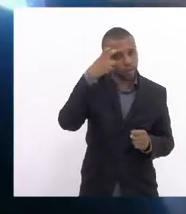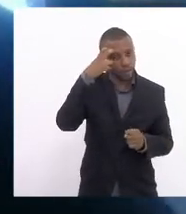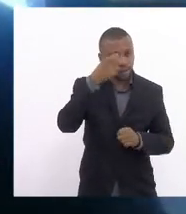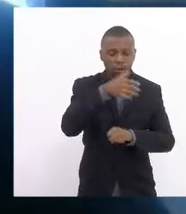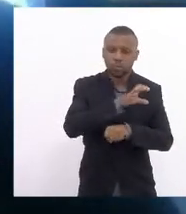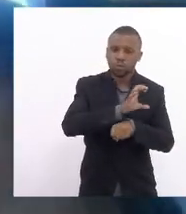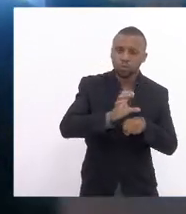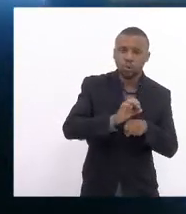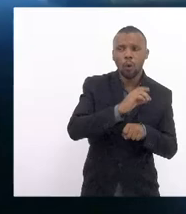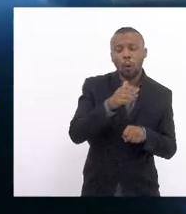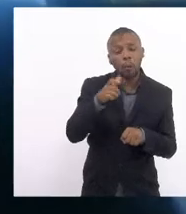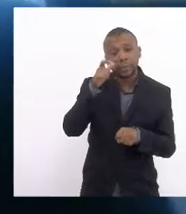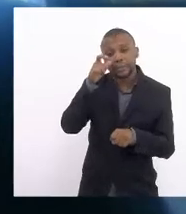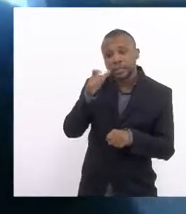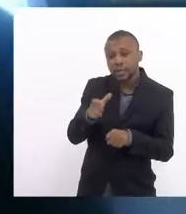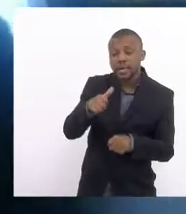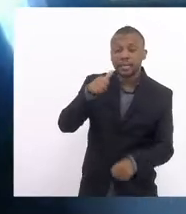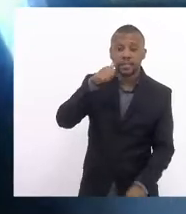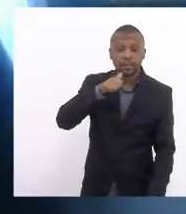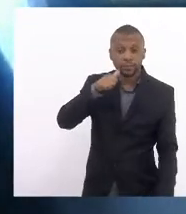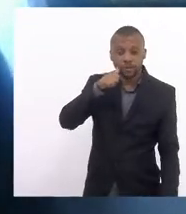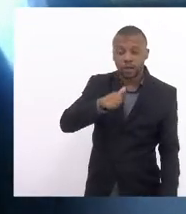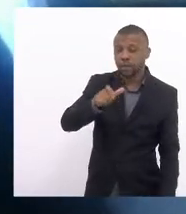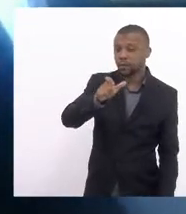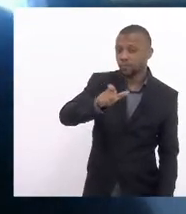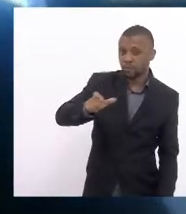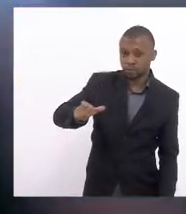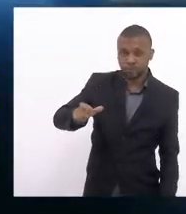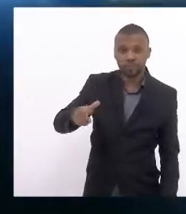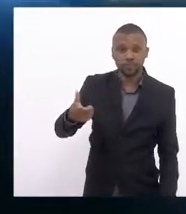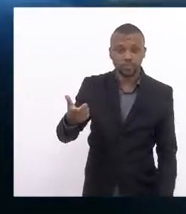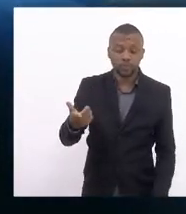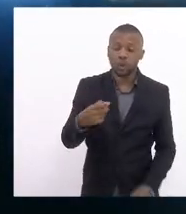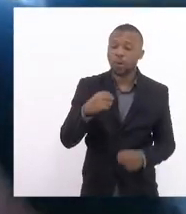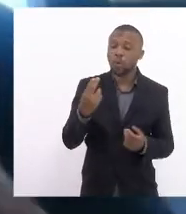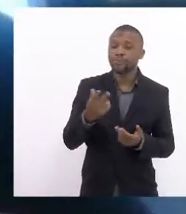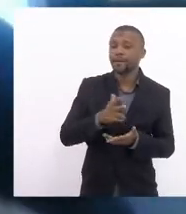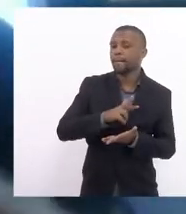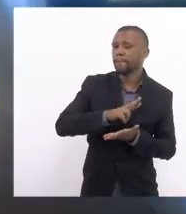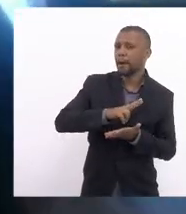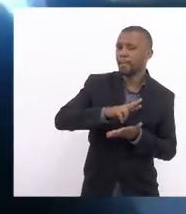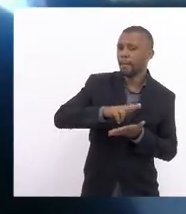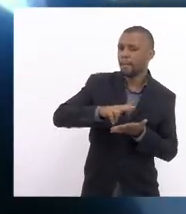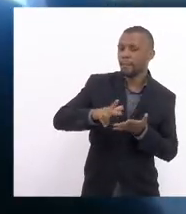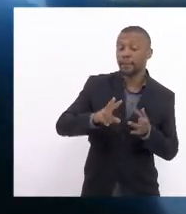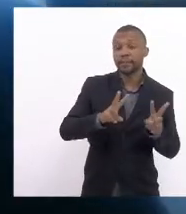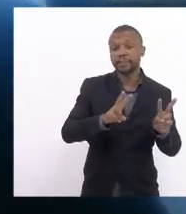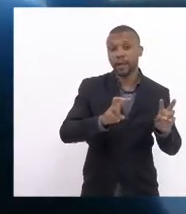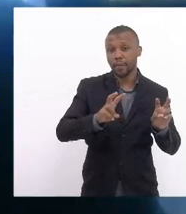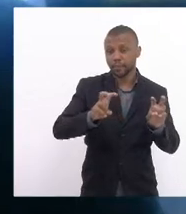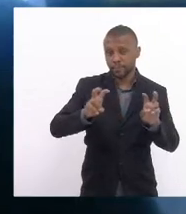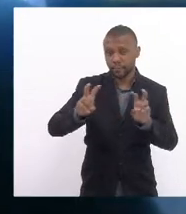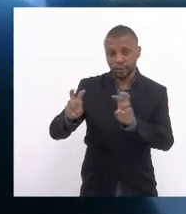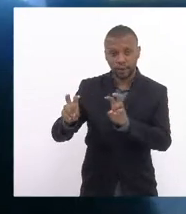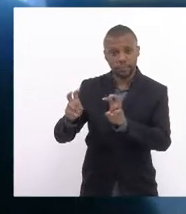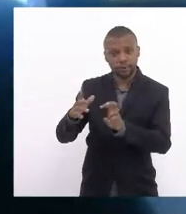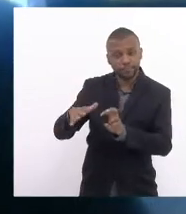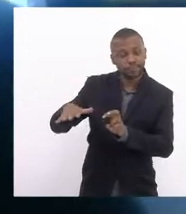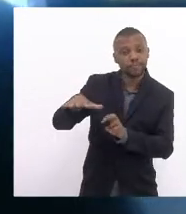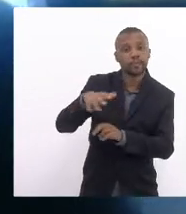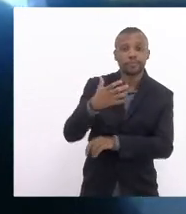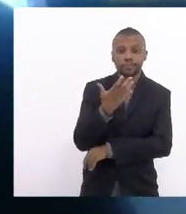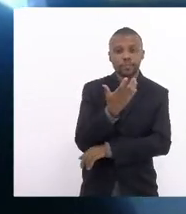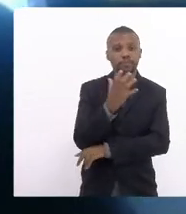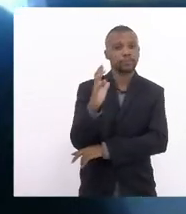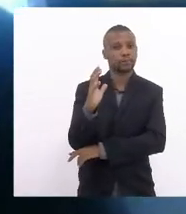interesse à questão das mulheres, como levantou a deputada Marta Rocha, ou de vários outros temas que eu levantaria, a questão ambiental, que é uma questão